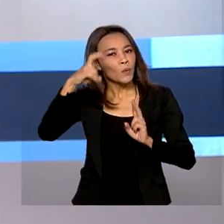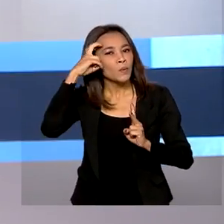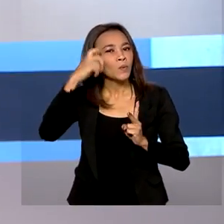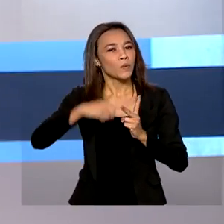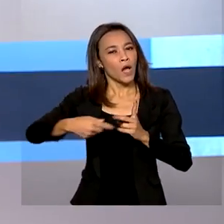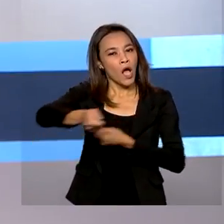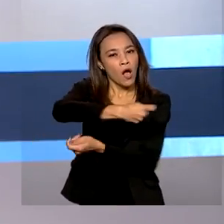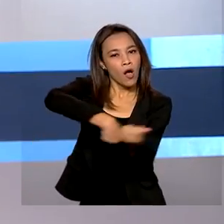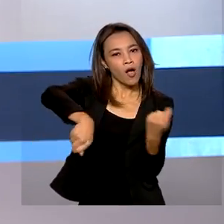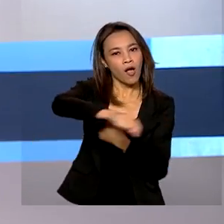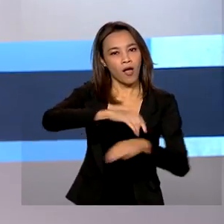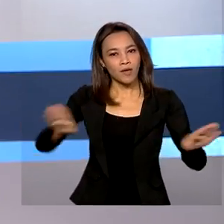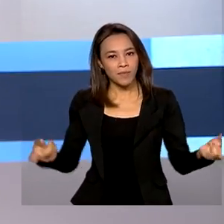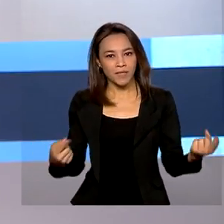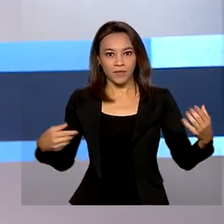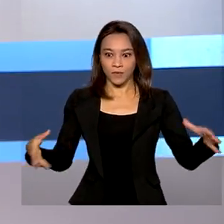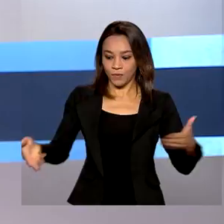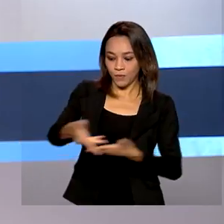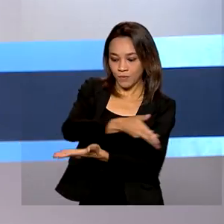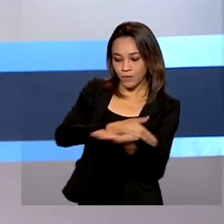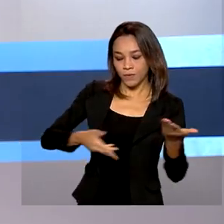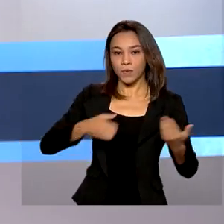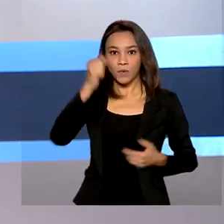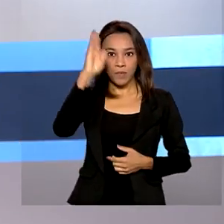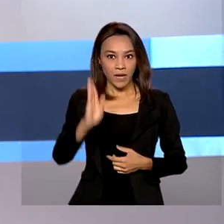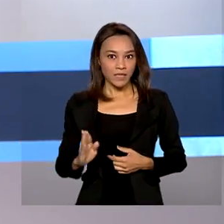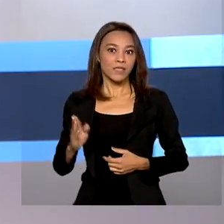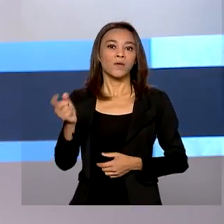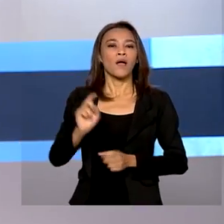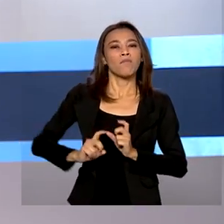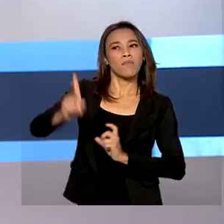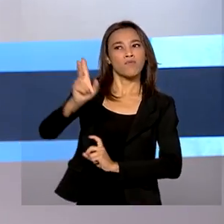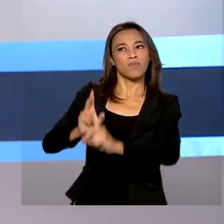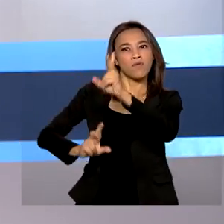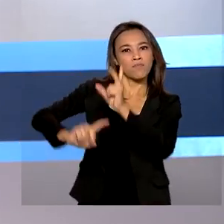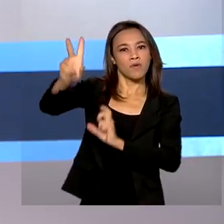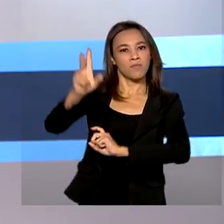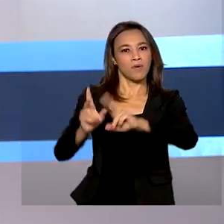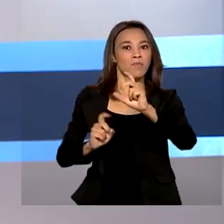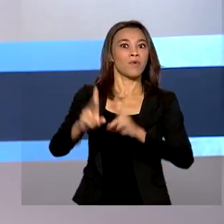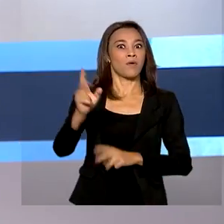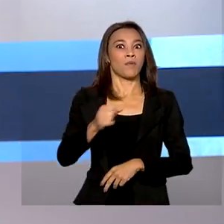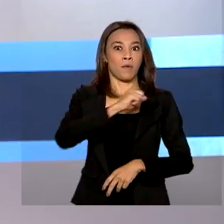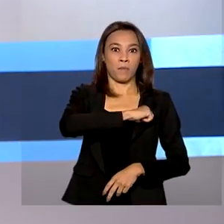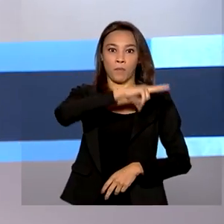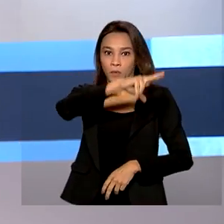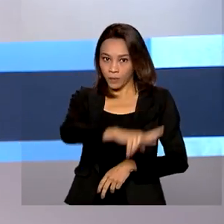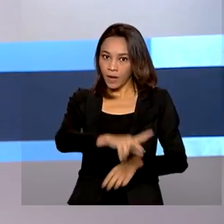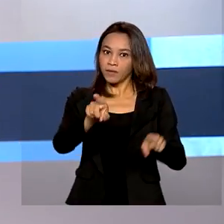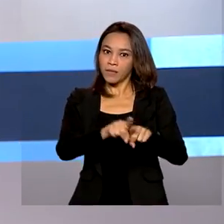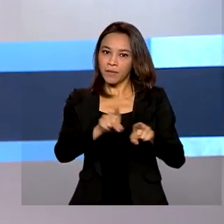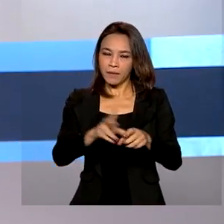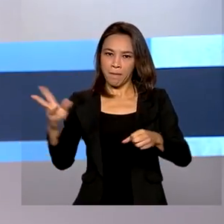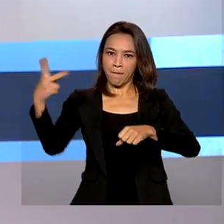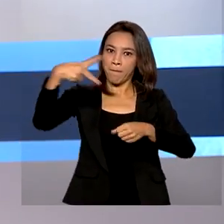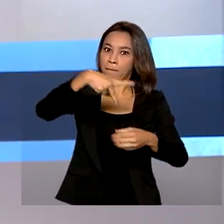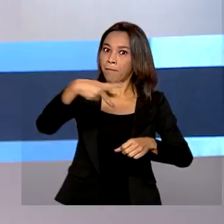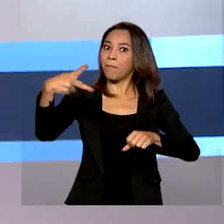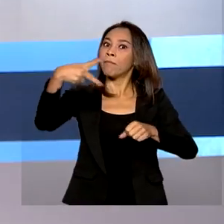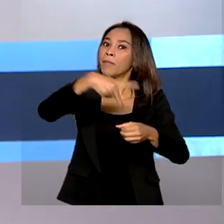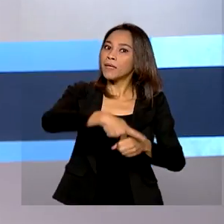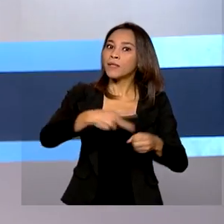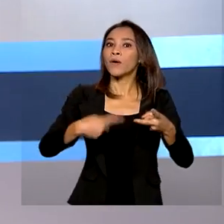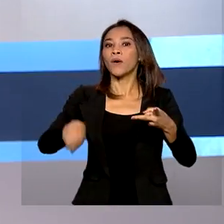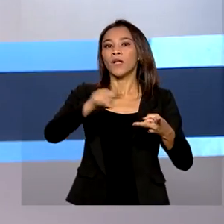os dois países o Brasil é um dos maiores exportadores de matéria-prima para Portugal com destaque para o petróleo e Soja